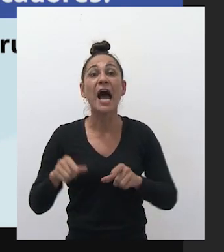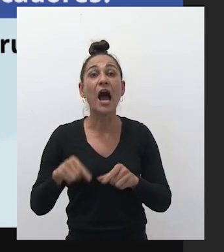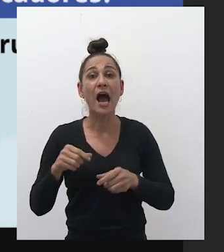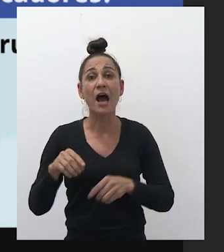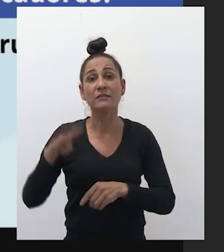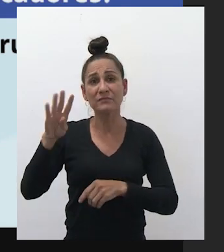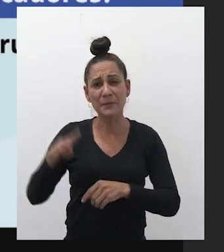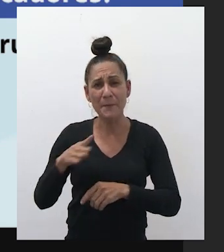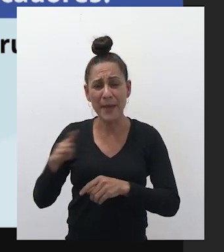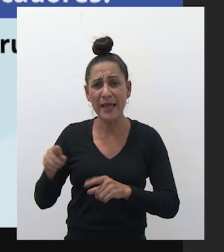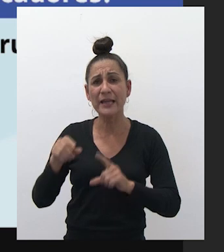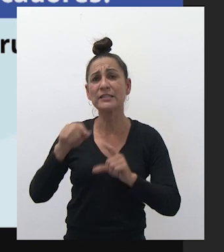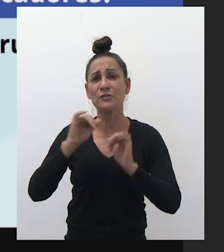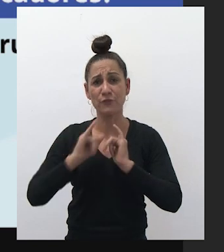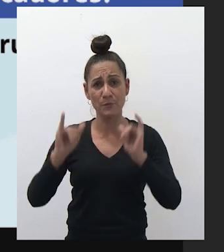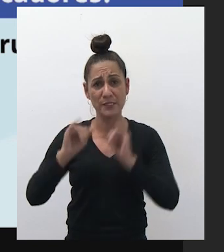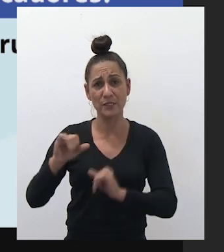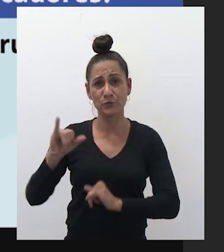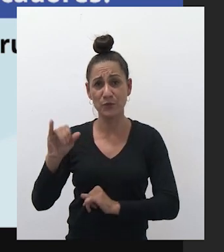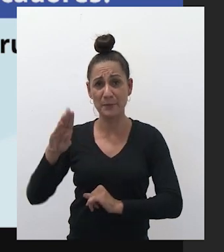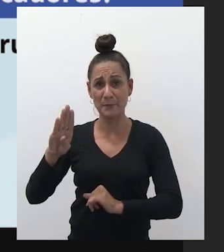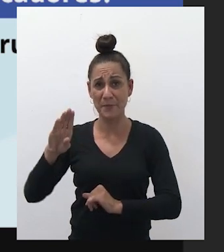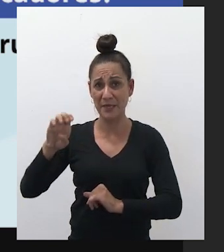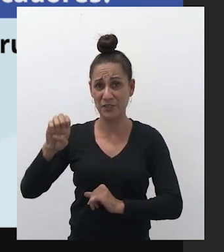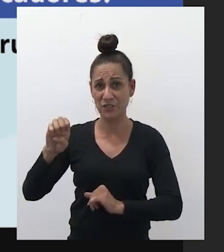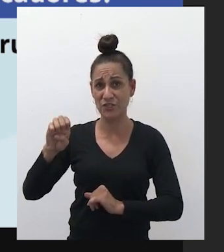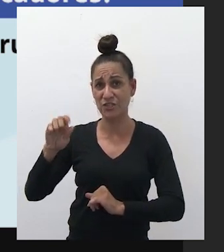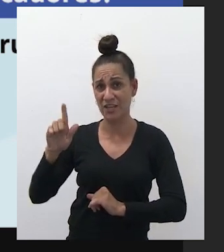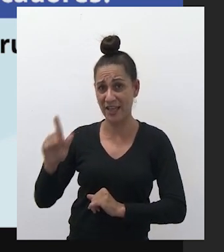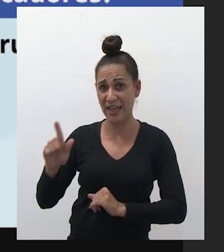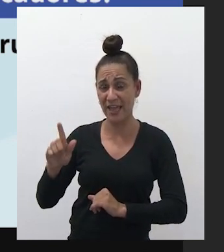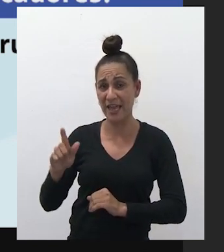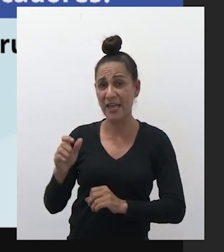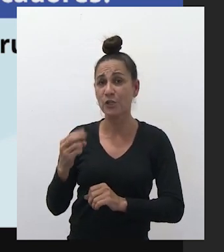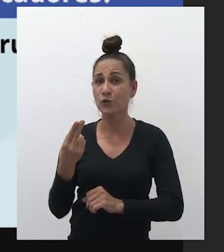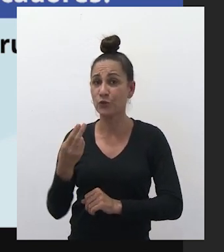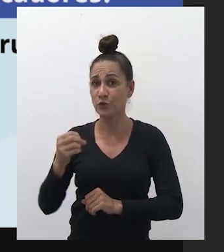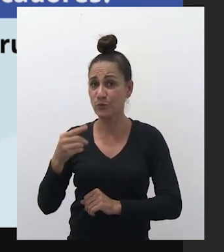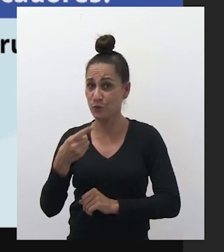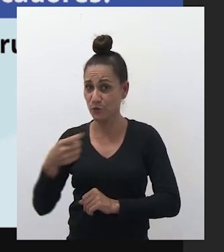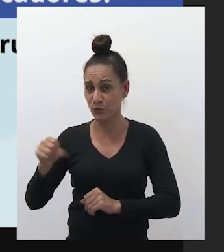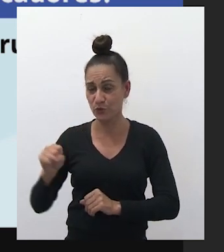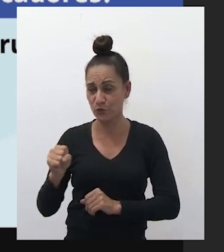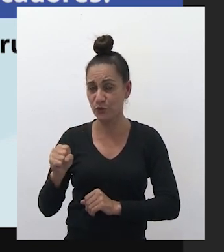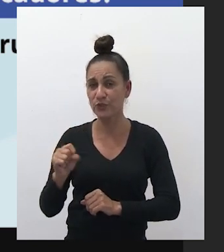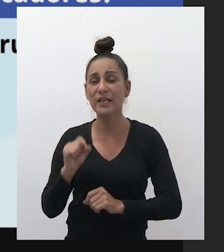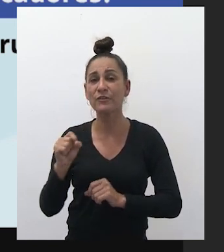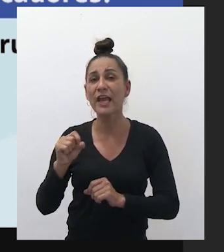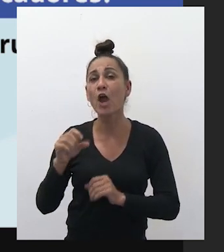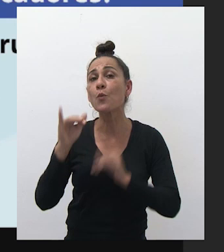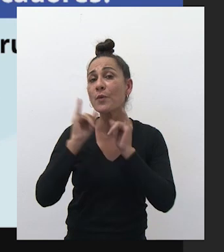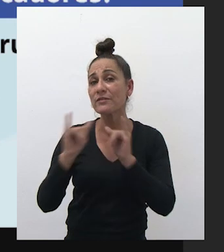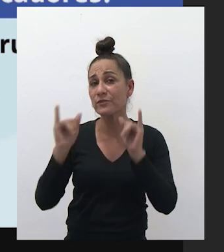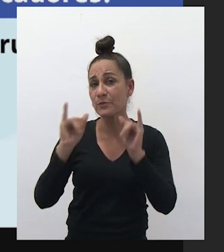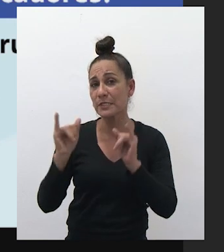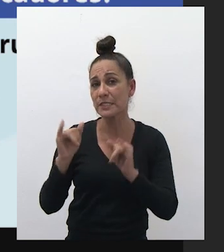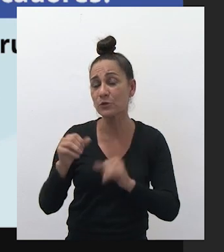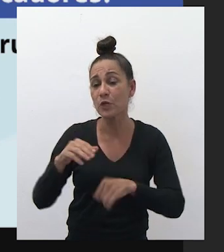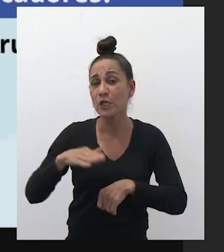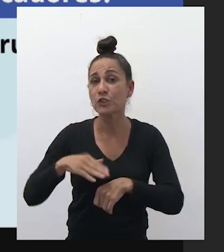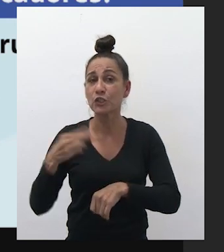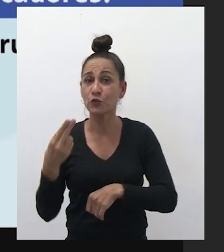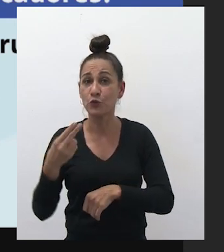2019, vejam, 2018, aliás, é um dado assim de